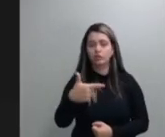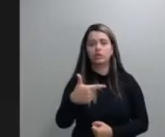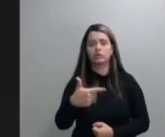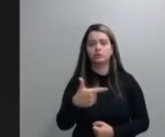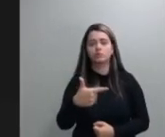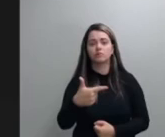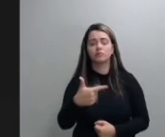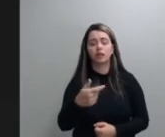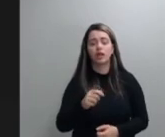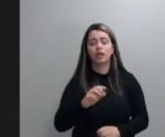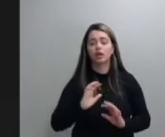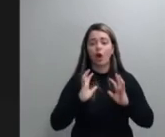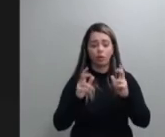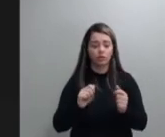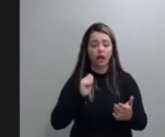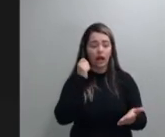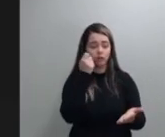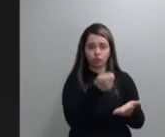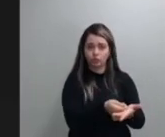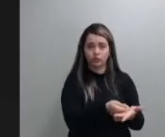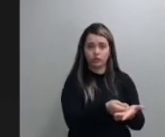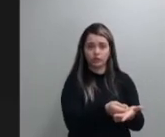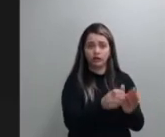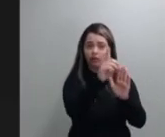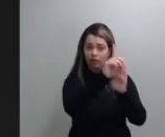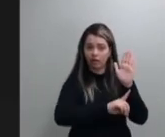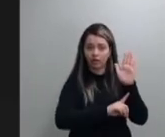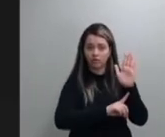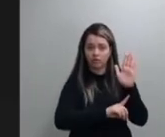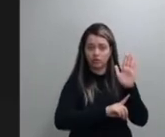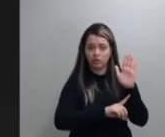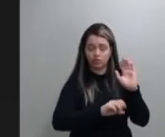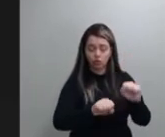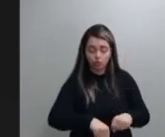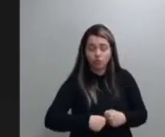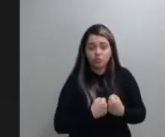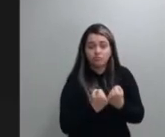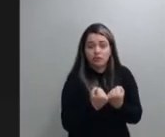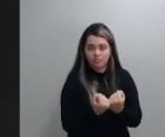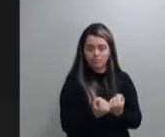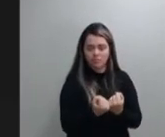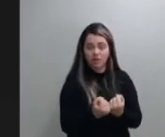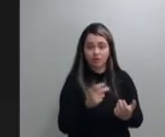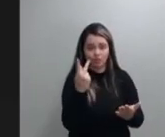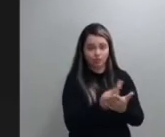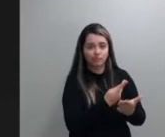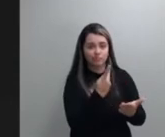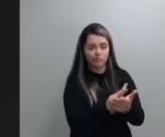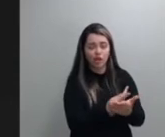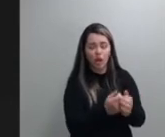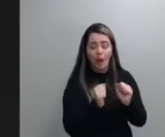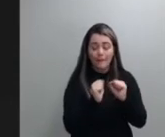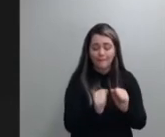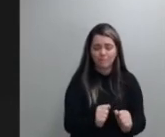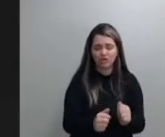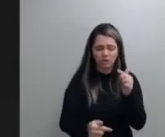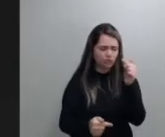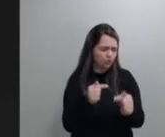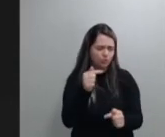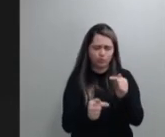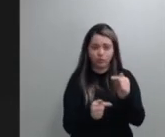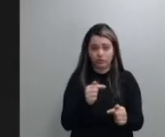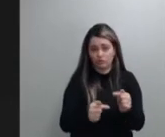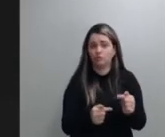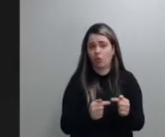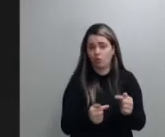o Manus e a Desembarro de Declaração, o suprimento dessas falhas pode gerar uma conclusão diversa. É por isso que é ouvida